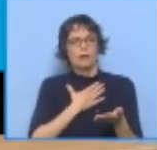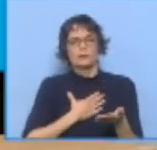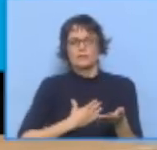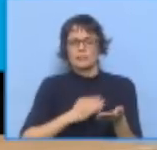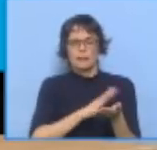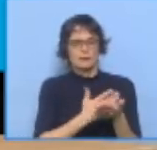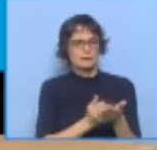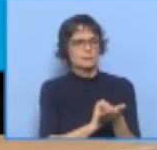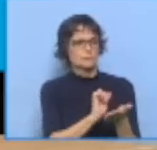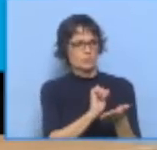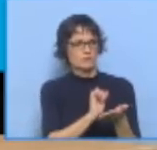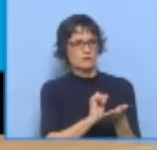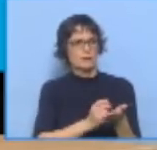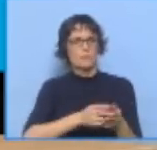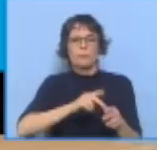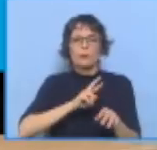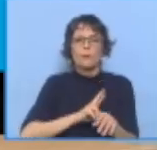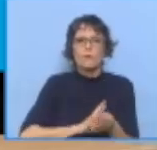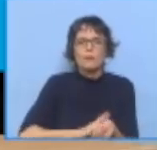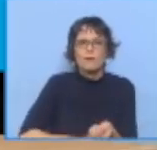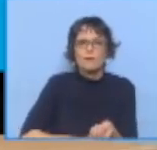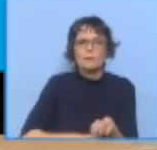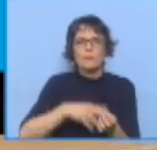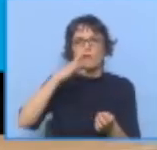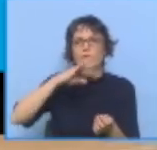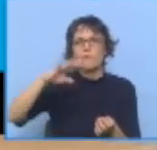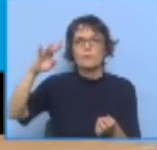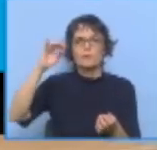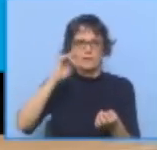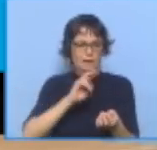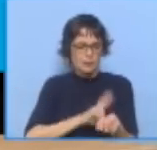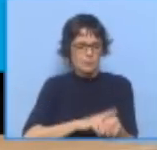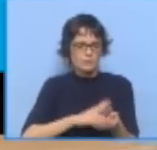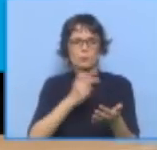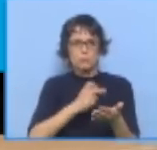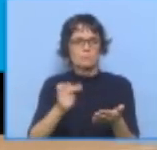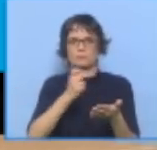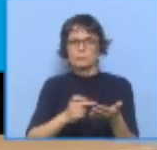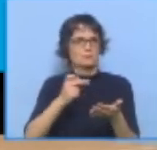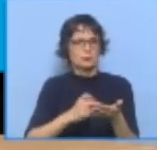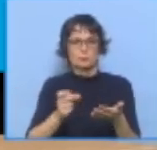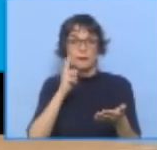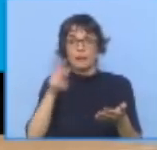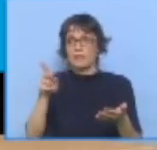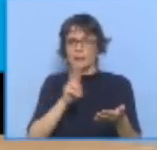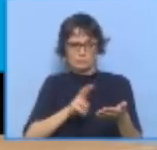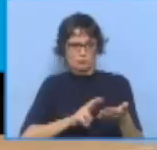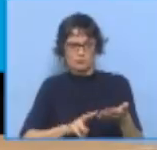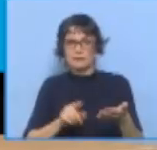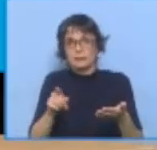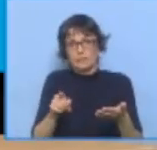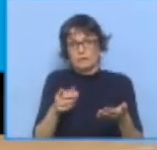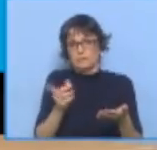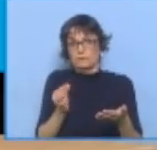que apareceu, pelo ritmo, pela musicalidade que encontrou. Aí está alguém que não estava, entre aspas, viciado por uma tradução